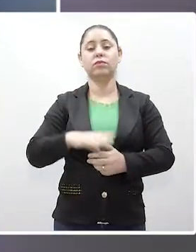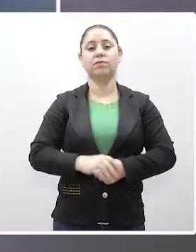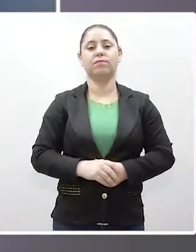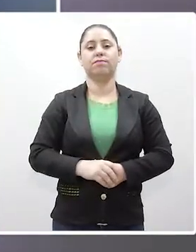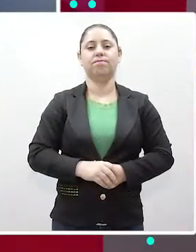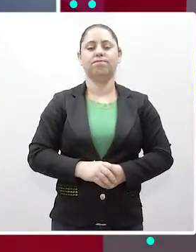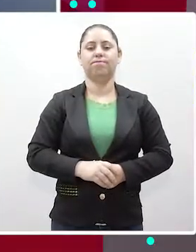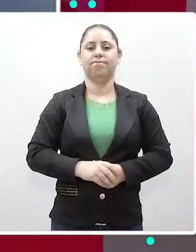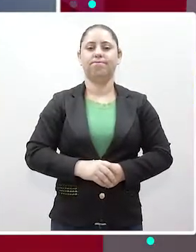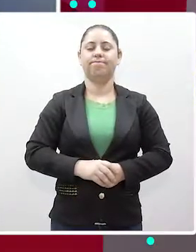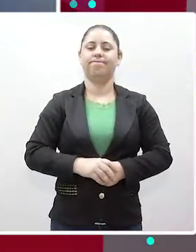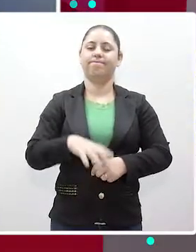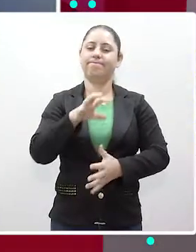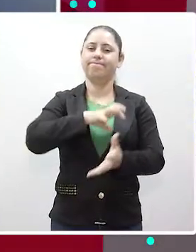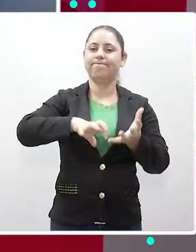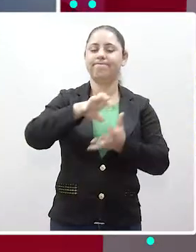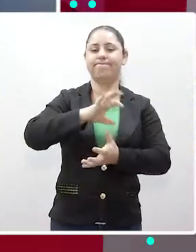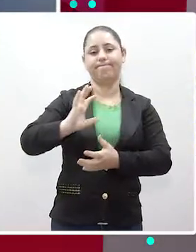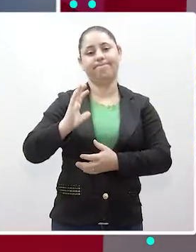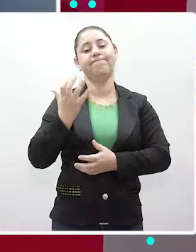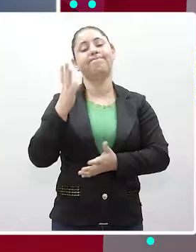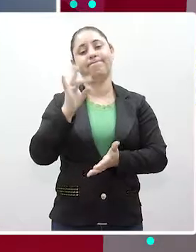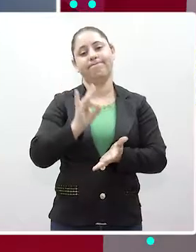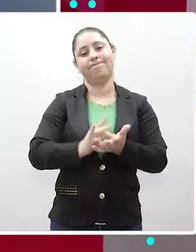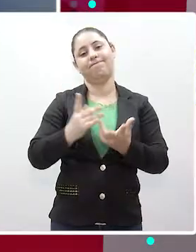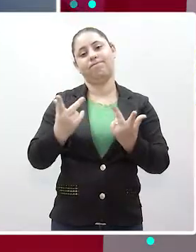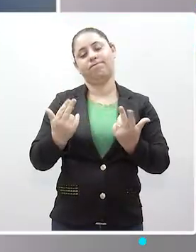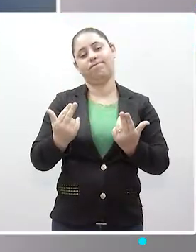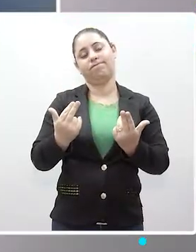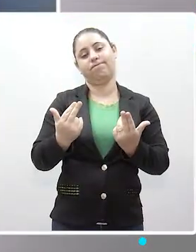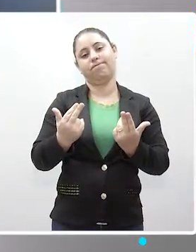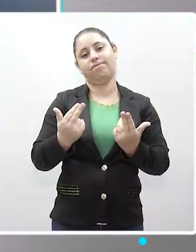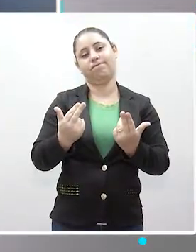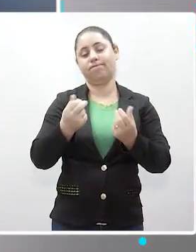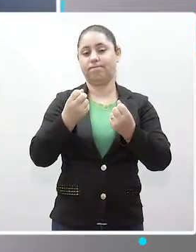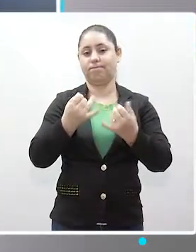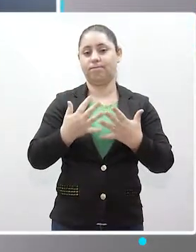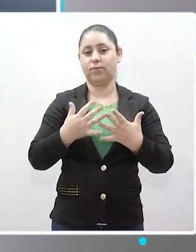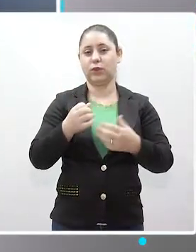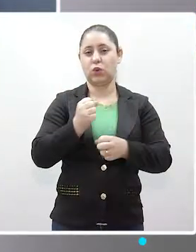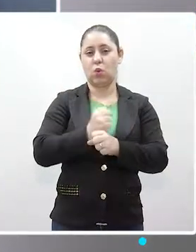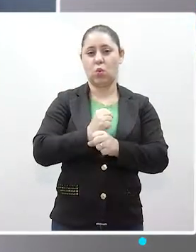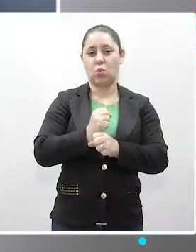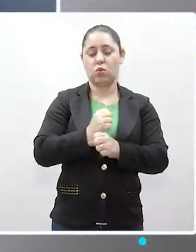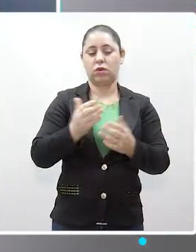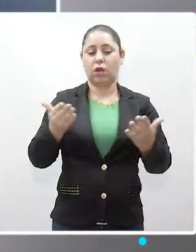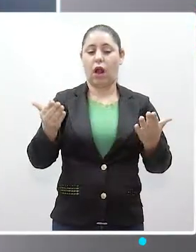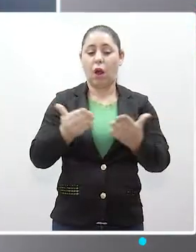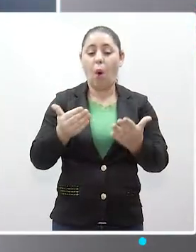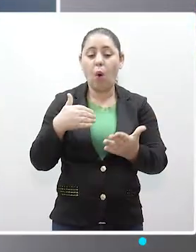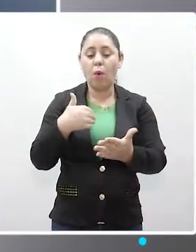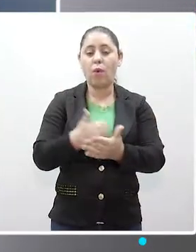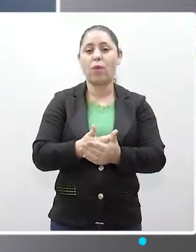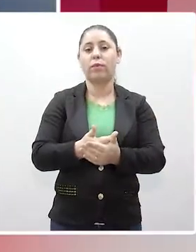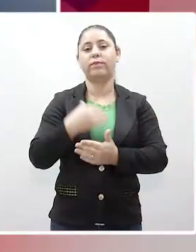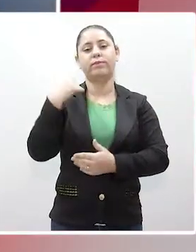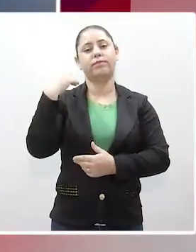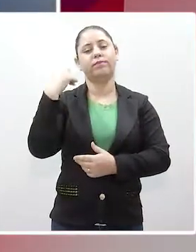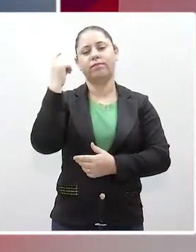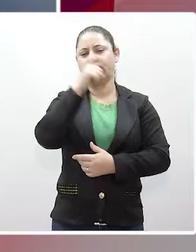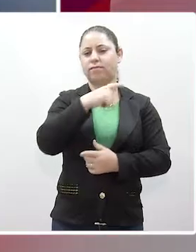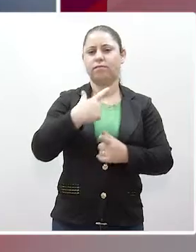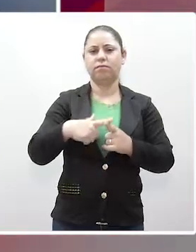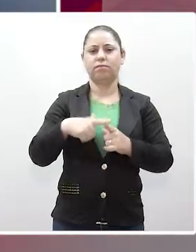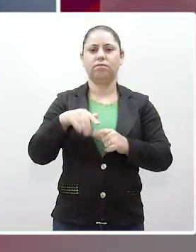que, felizmente, aconteceu conforme a gente esperava, né? Agora, esse ano eu fico um pouco preocupado, porque as medidas estão